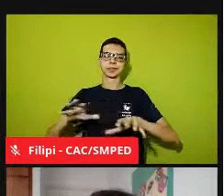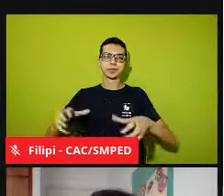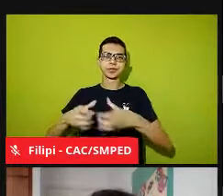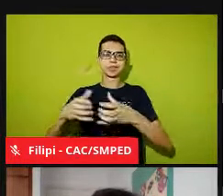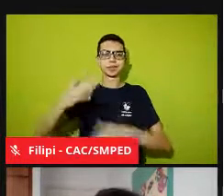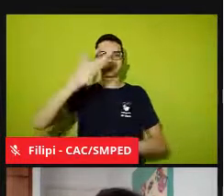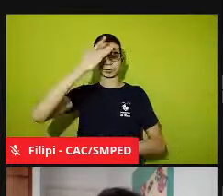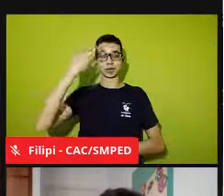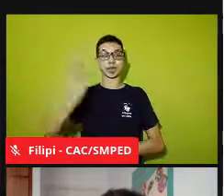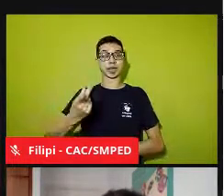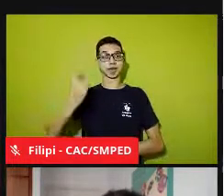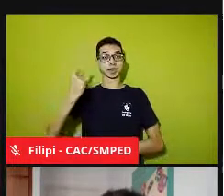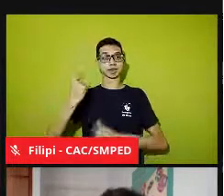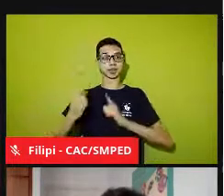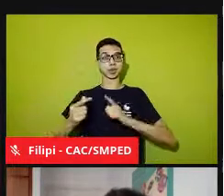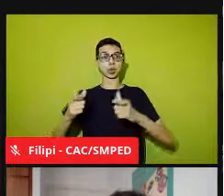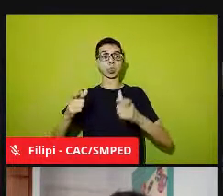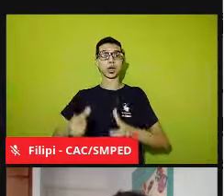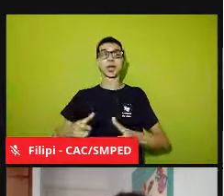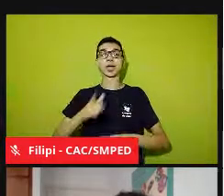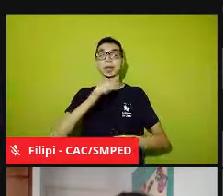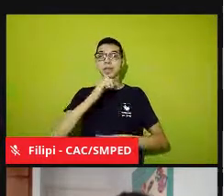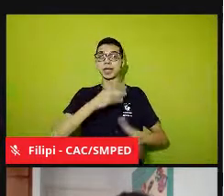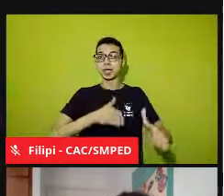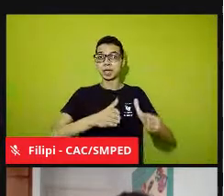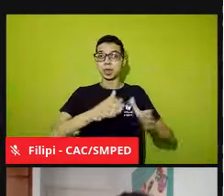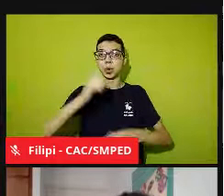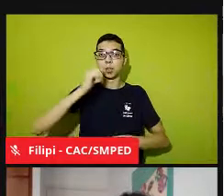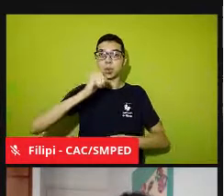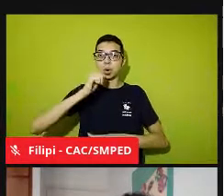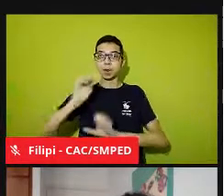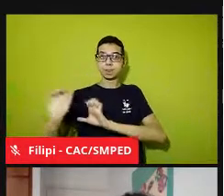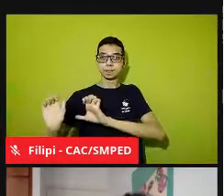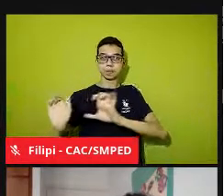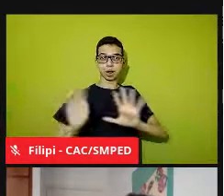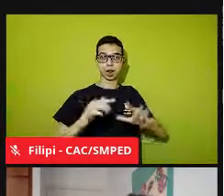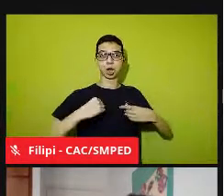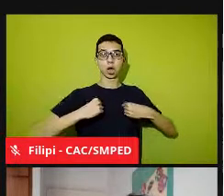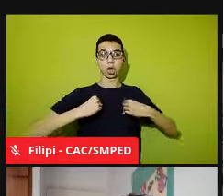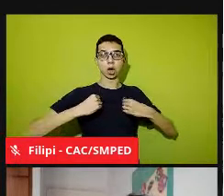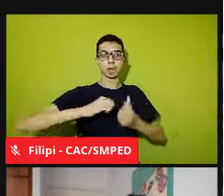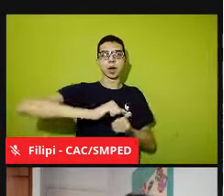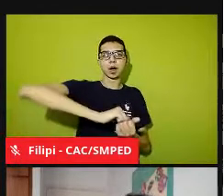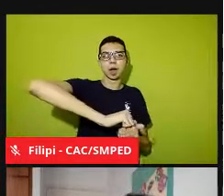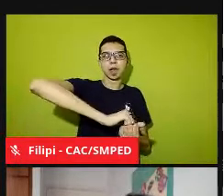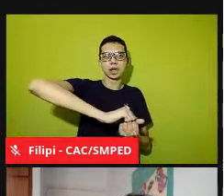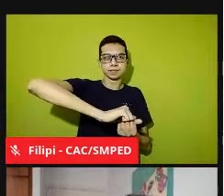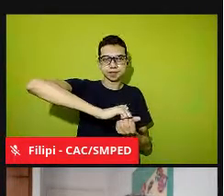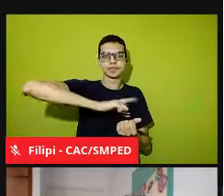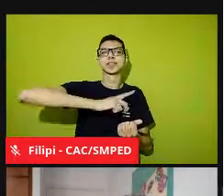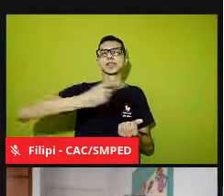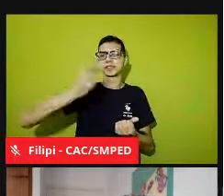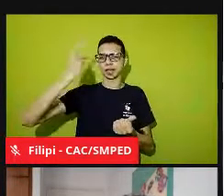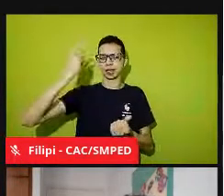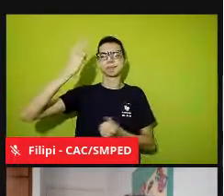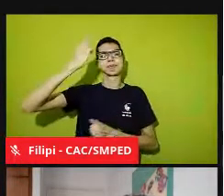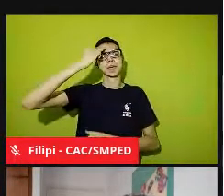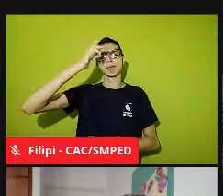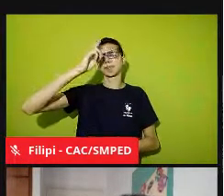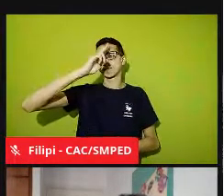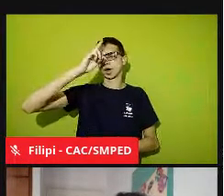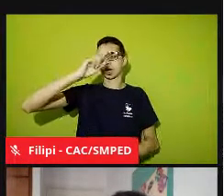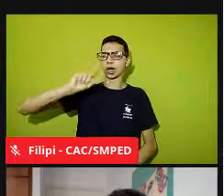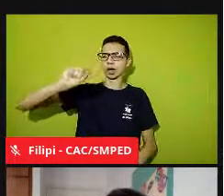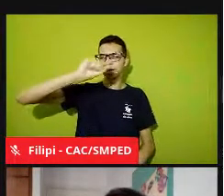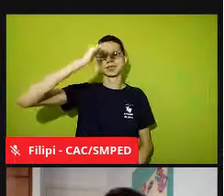para lavar roupa no Rio, né? Isso é uma coisa que está na memória da cidade, que todo mundo comenta, né,